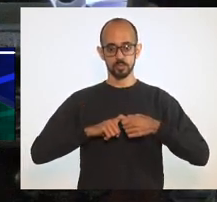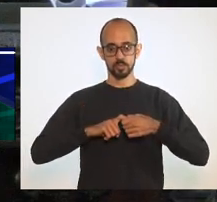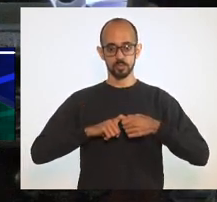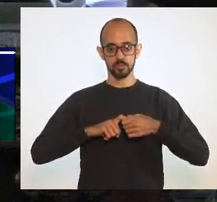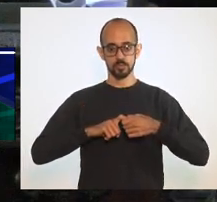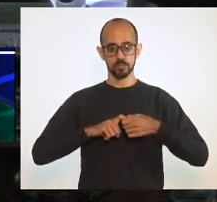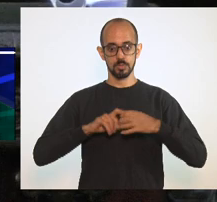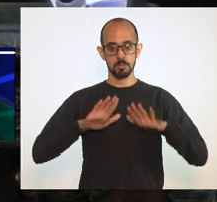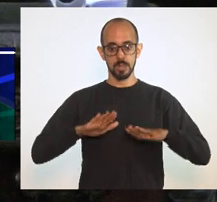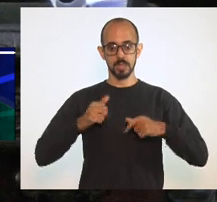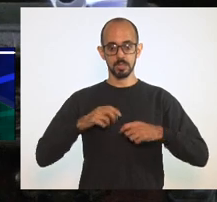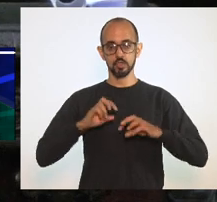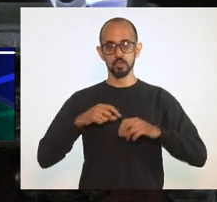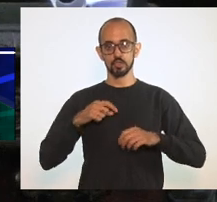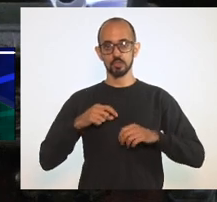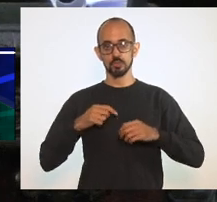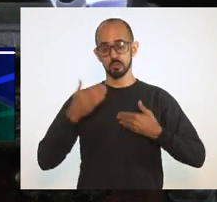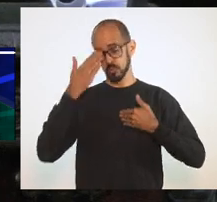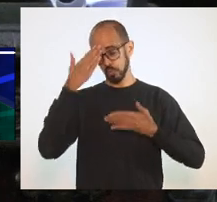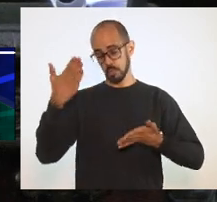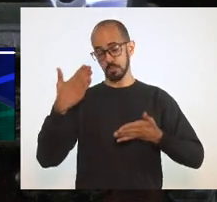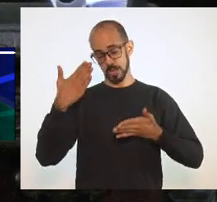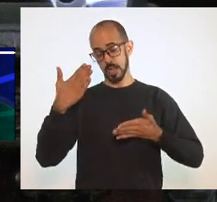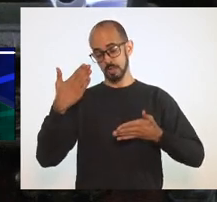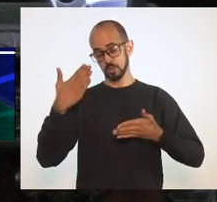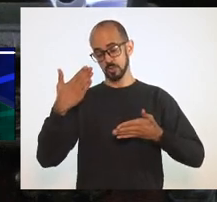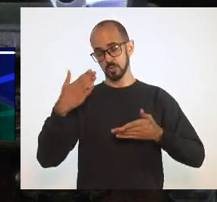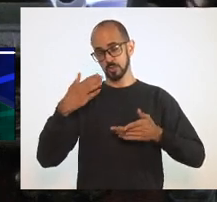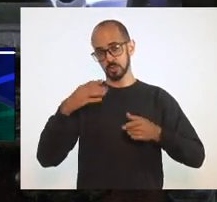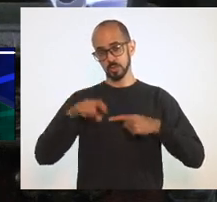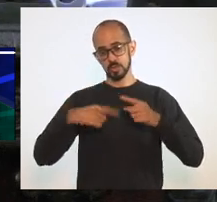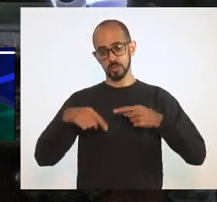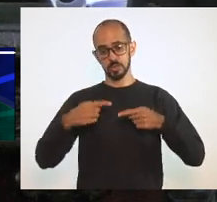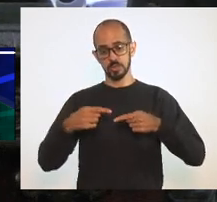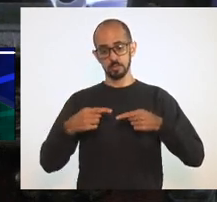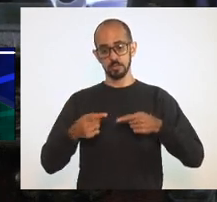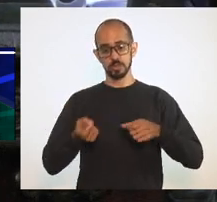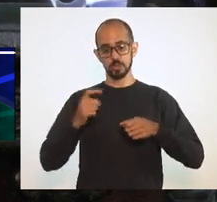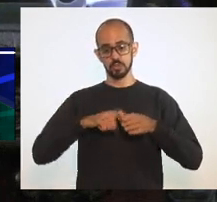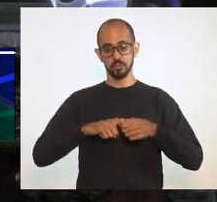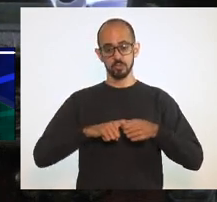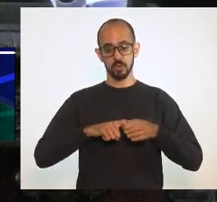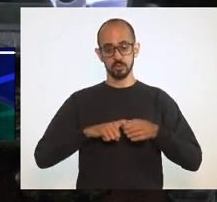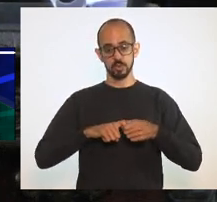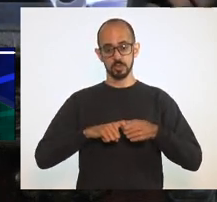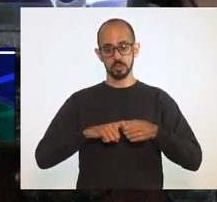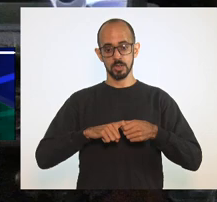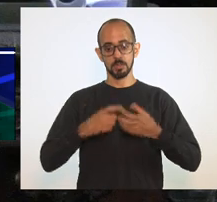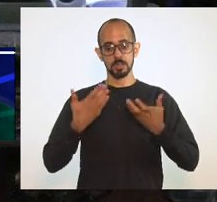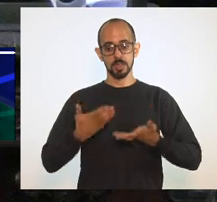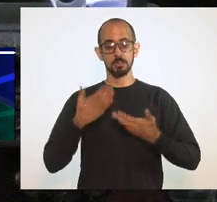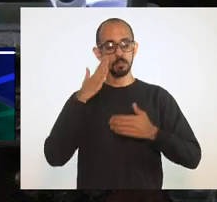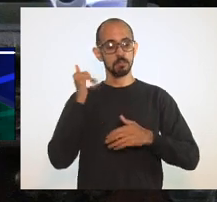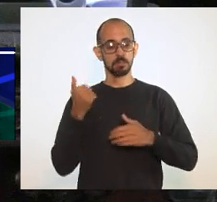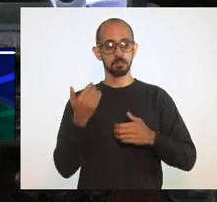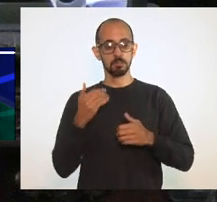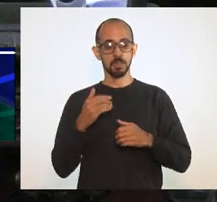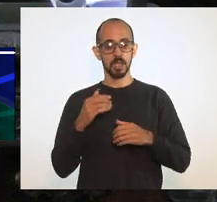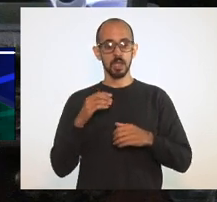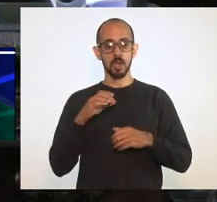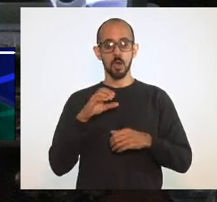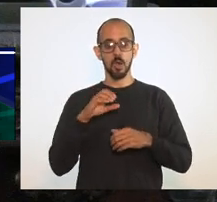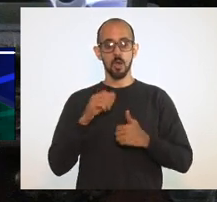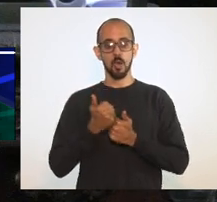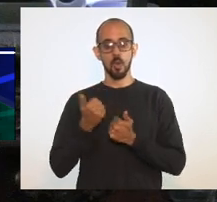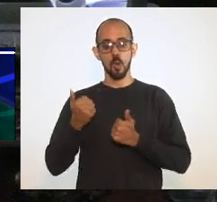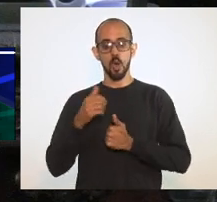o nosso muito obrigado. E daqui a pouco vamos escolher com a autoria. Tá bom? Quero declarar voto. Quero declarar